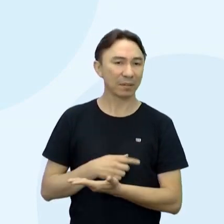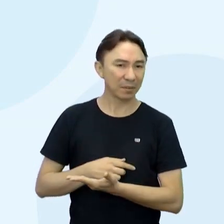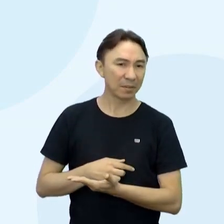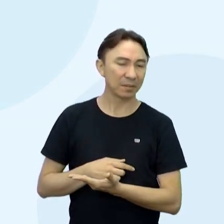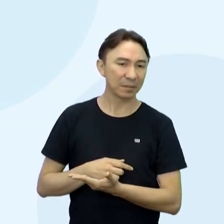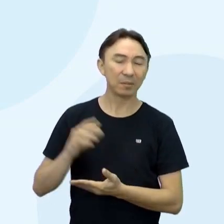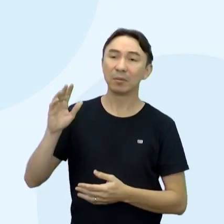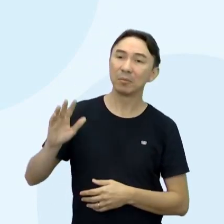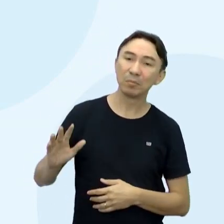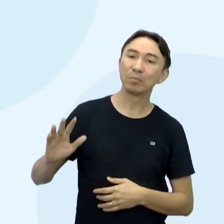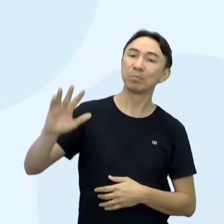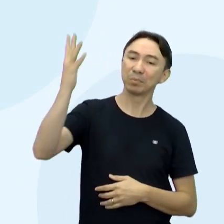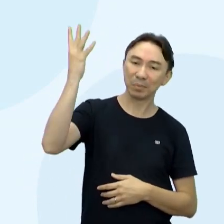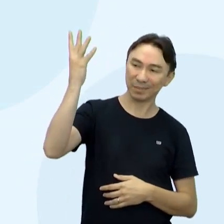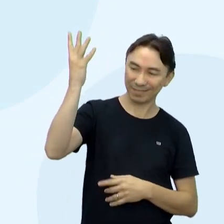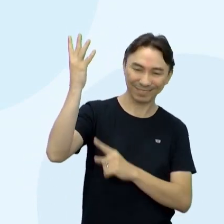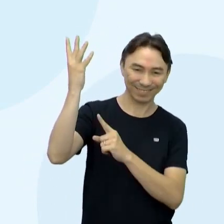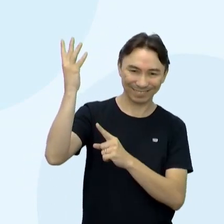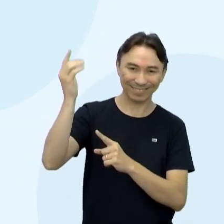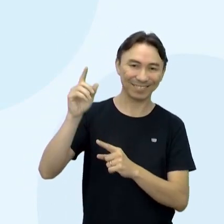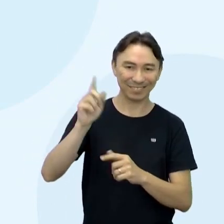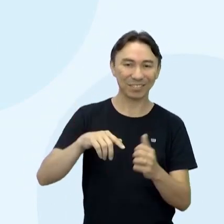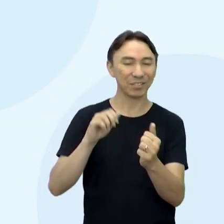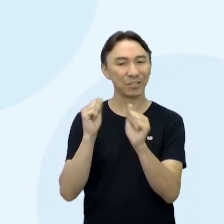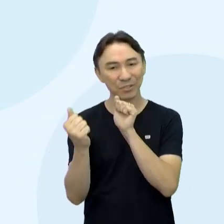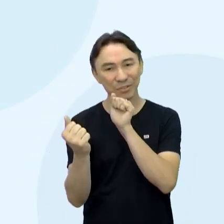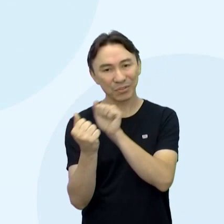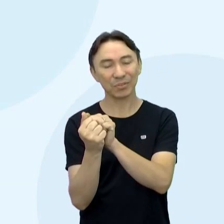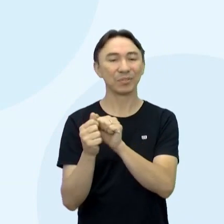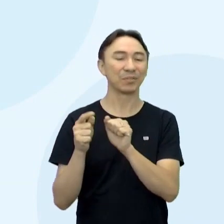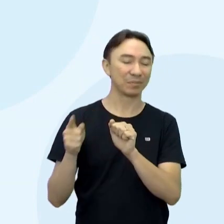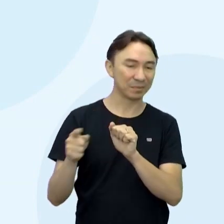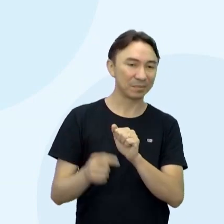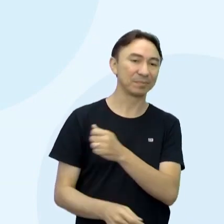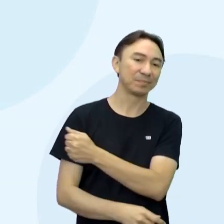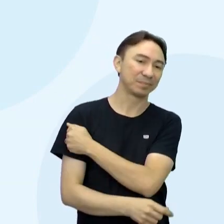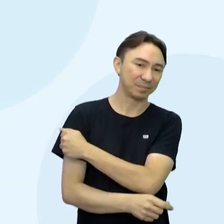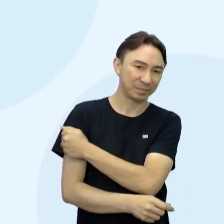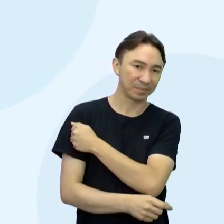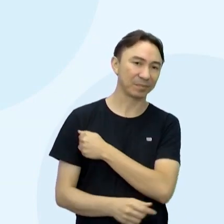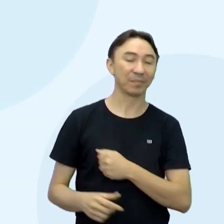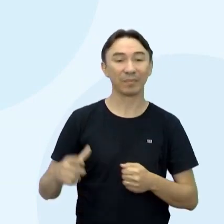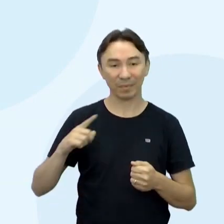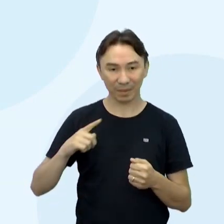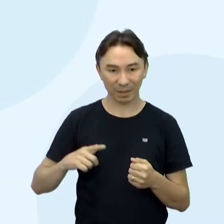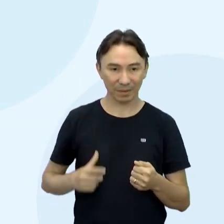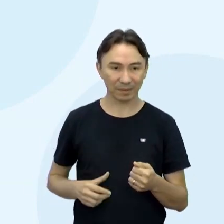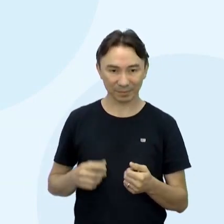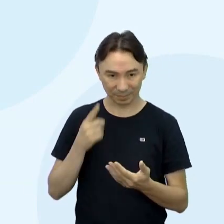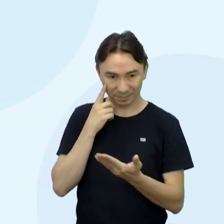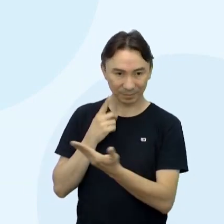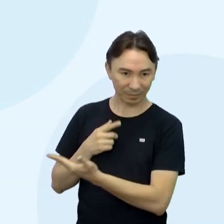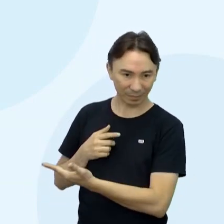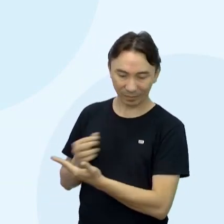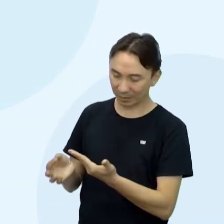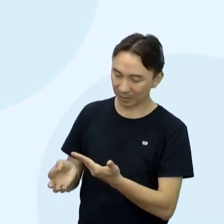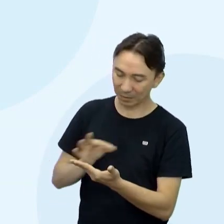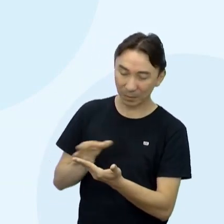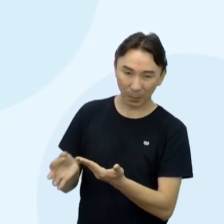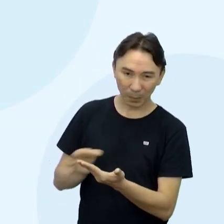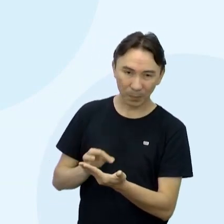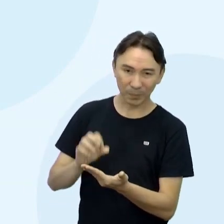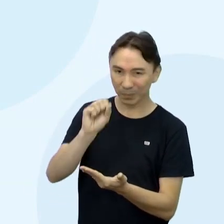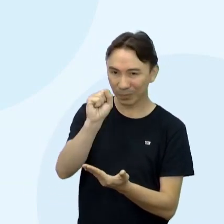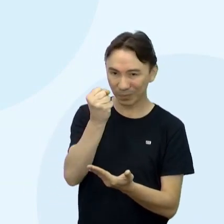estudantes. Na verdade, nós temos aí nessa página do mapa, né, que é a página 80,